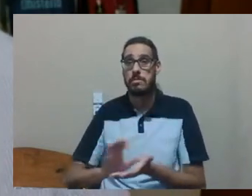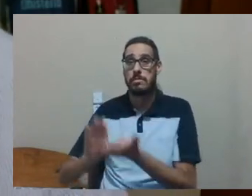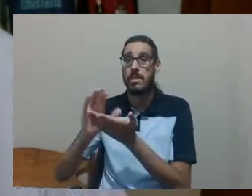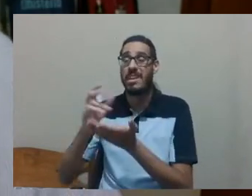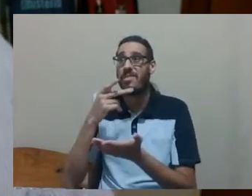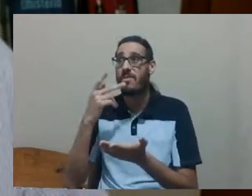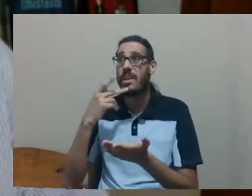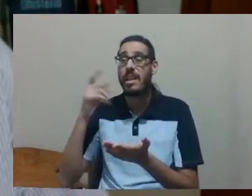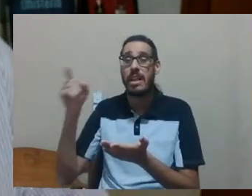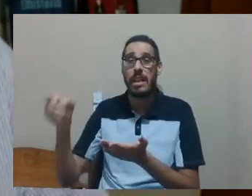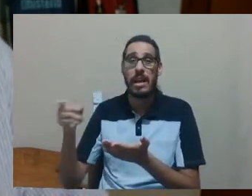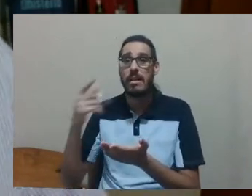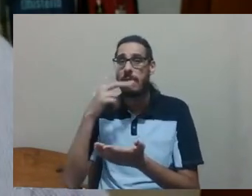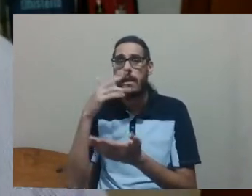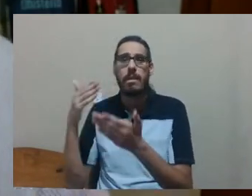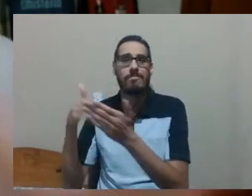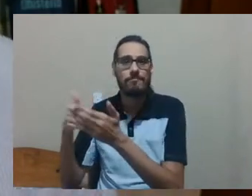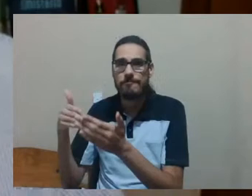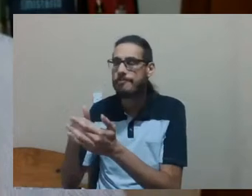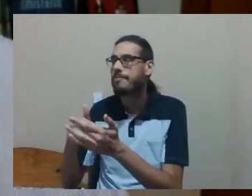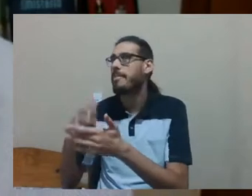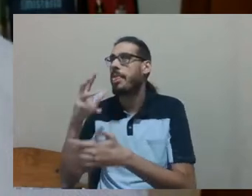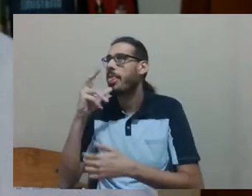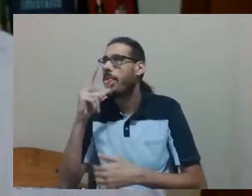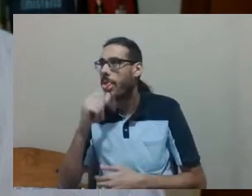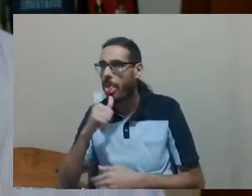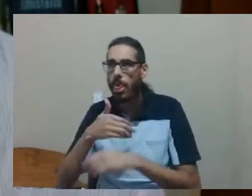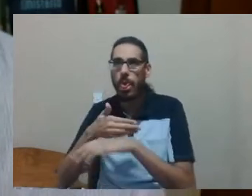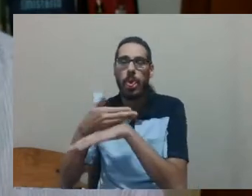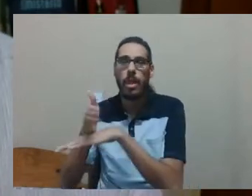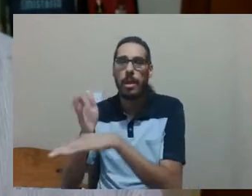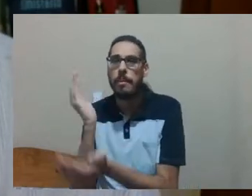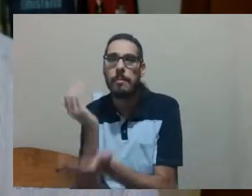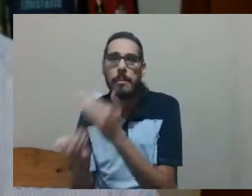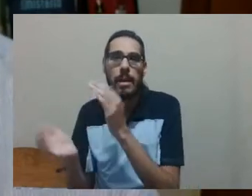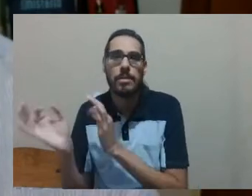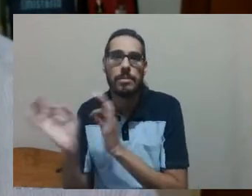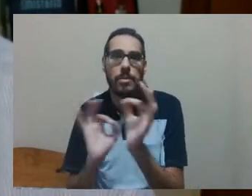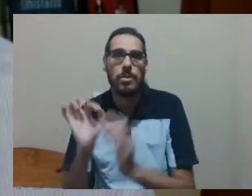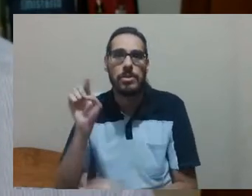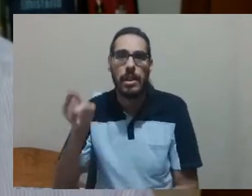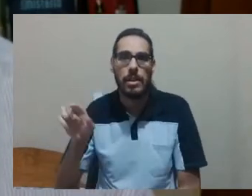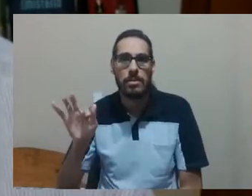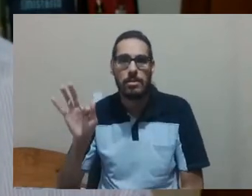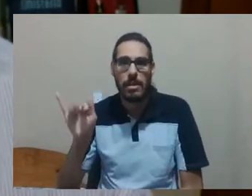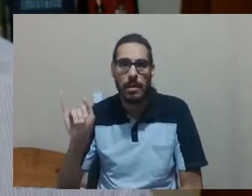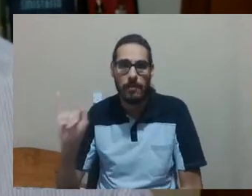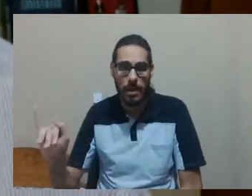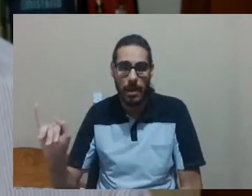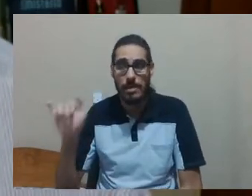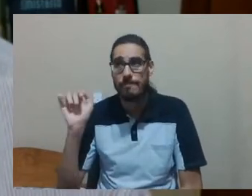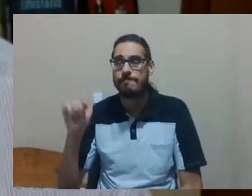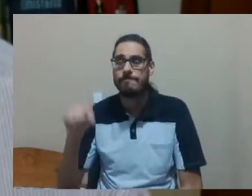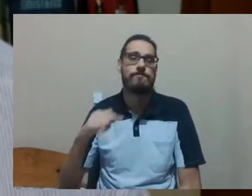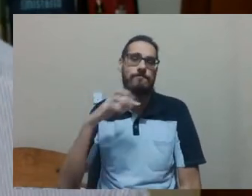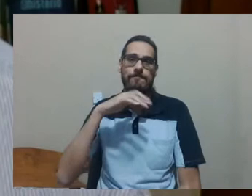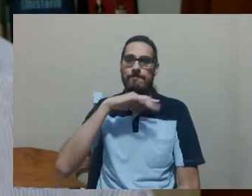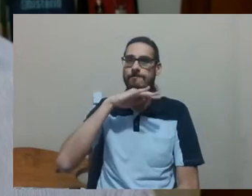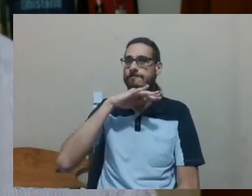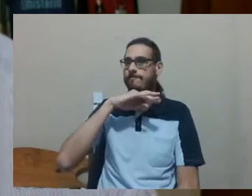habilidade, falta de agilidade, perdendo projetos na fundação. Isso tem sido muito ruim, gerando